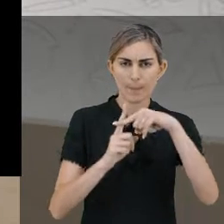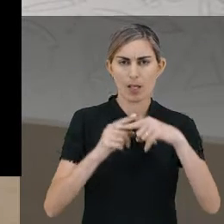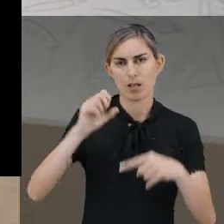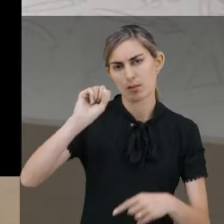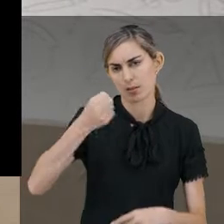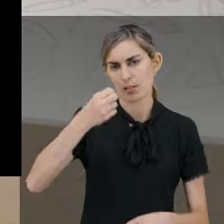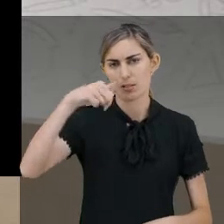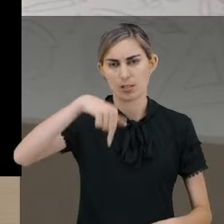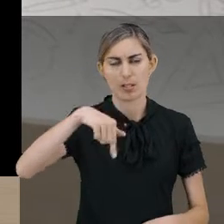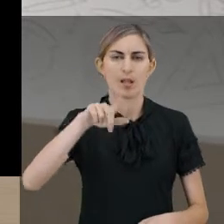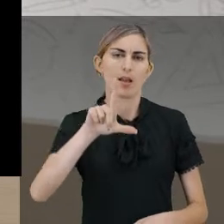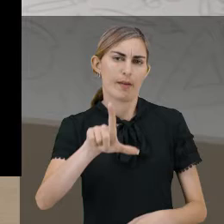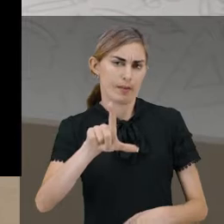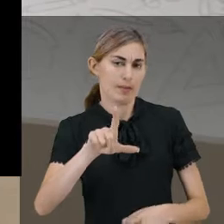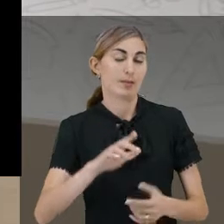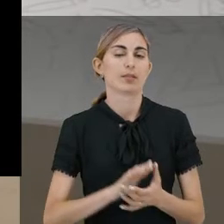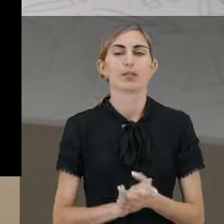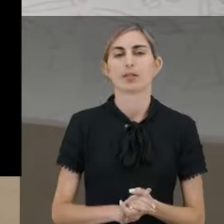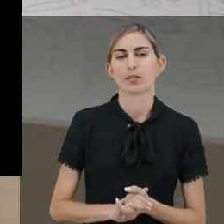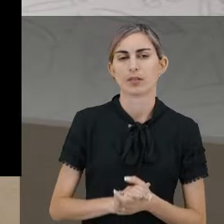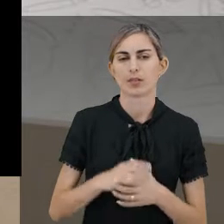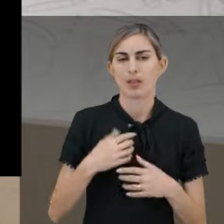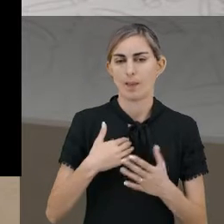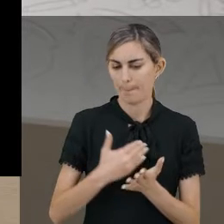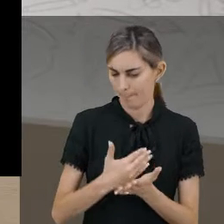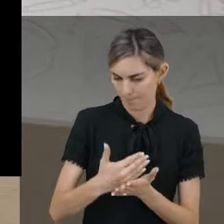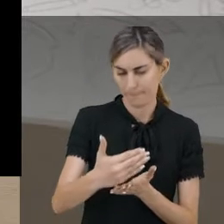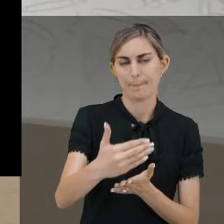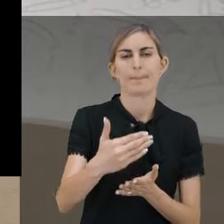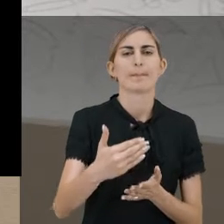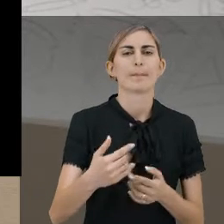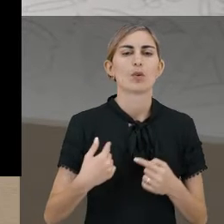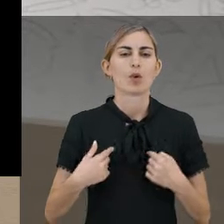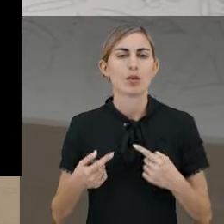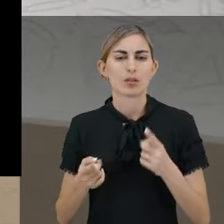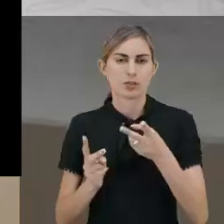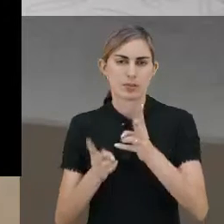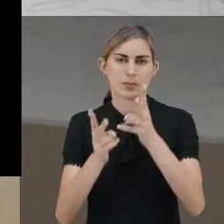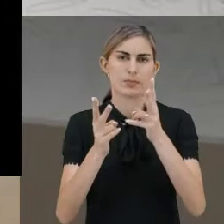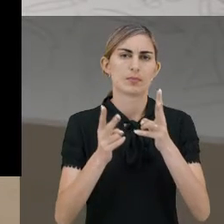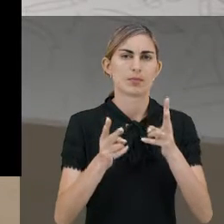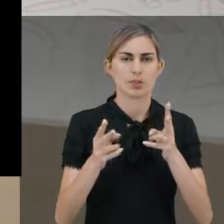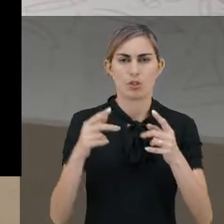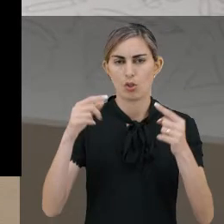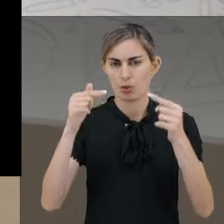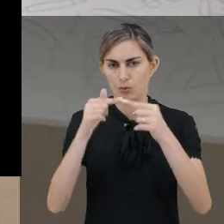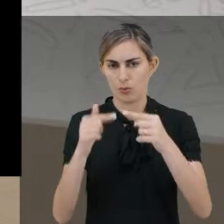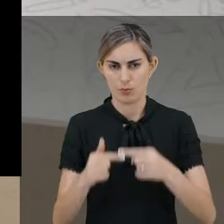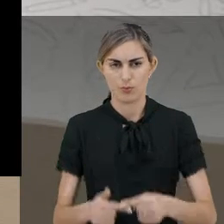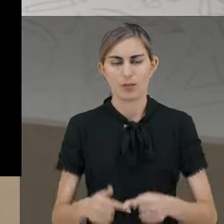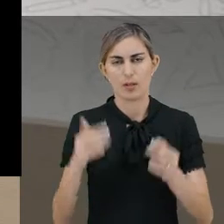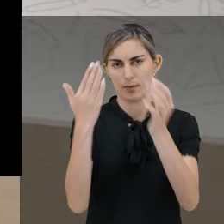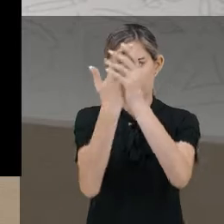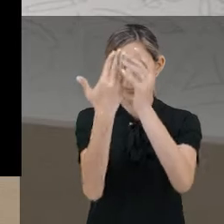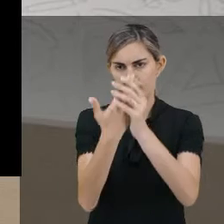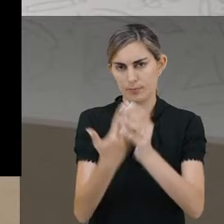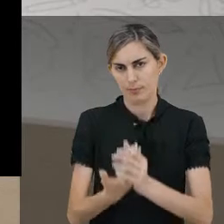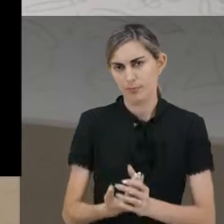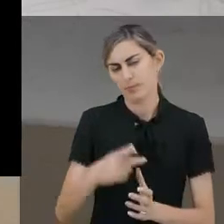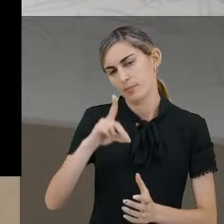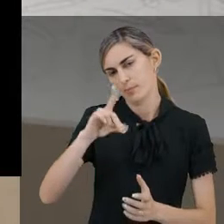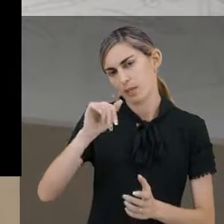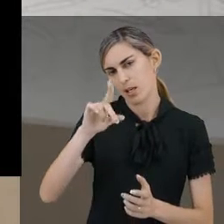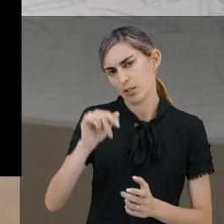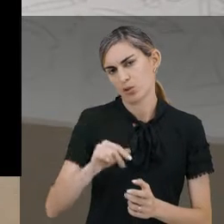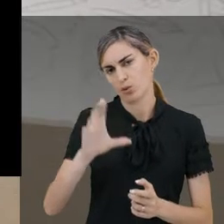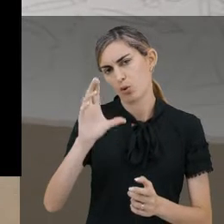MySQL e _connect. A partir daqui, ele vai estabelecer a conexão ao banco de dados. Caso